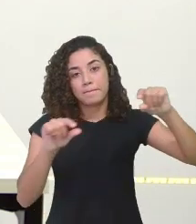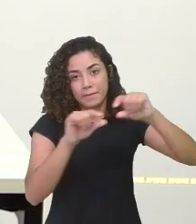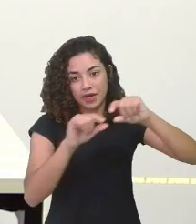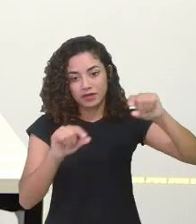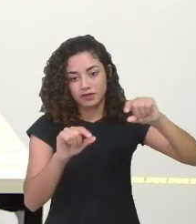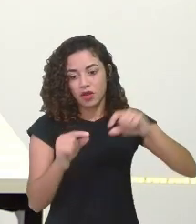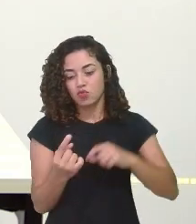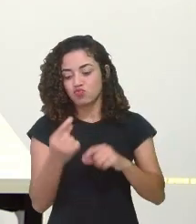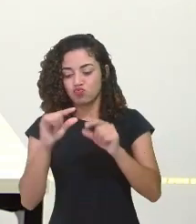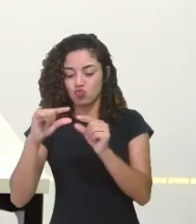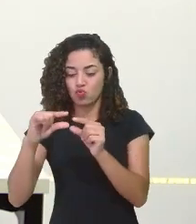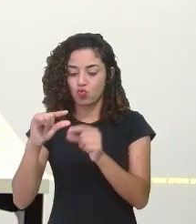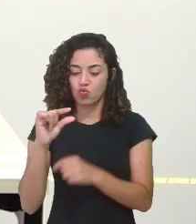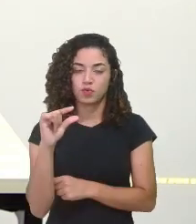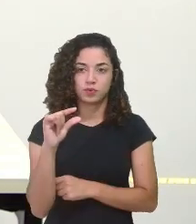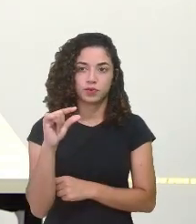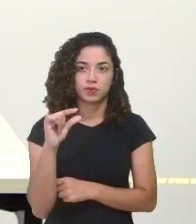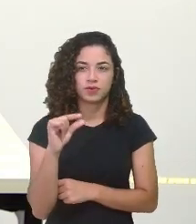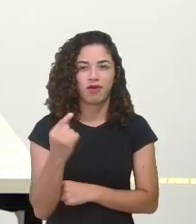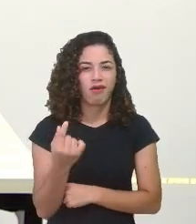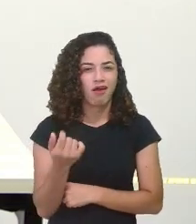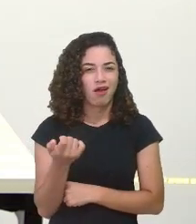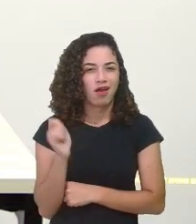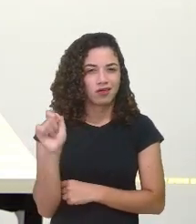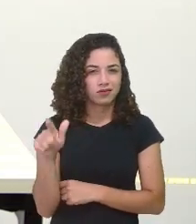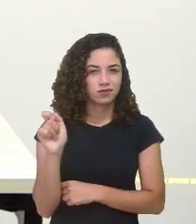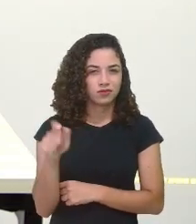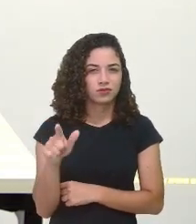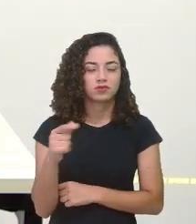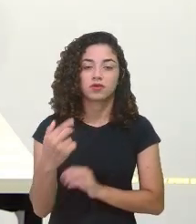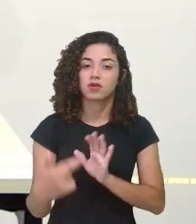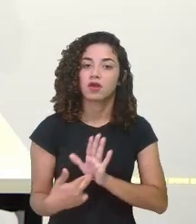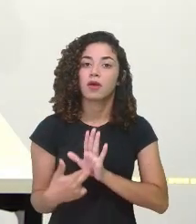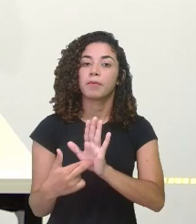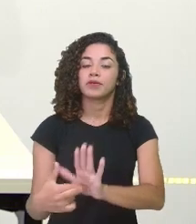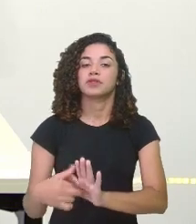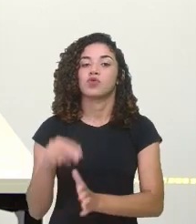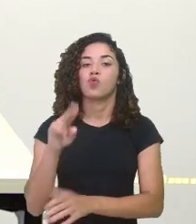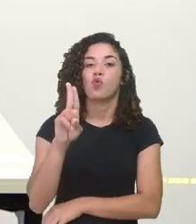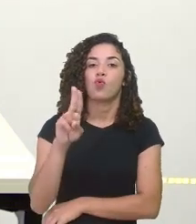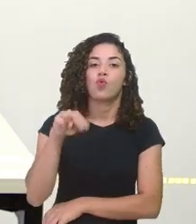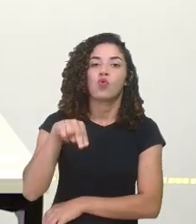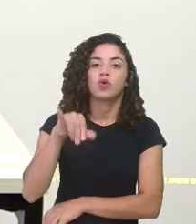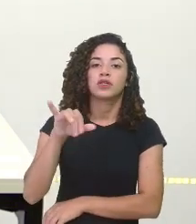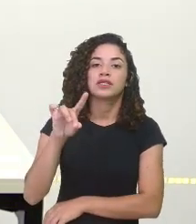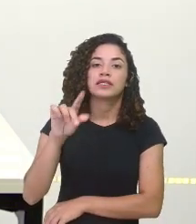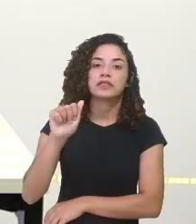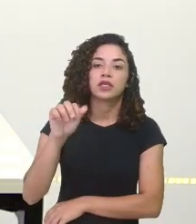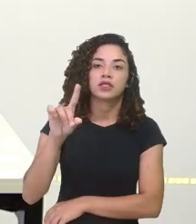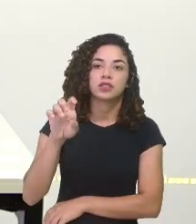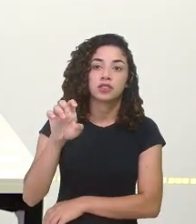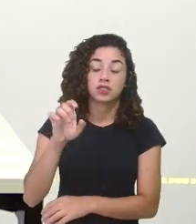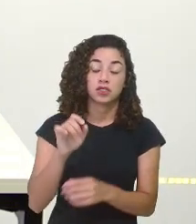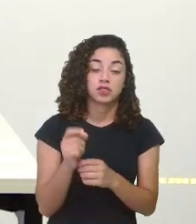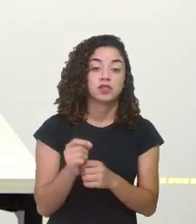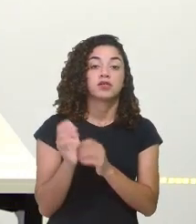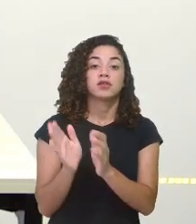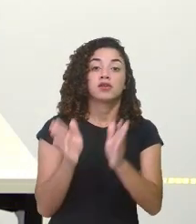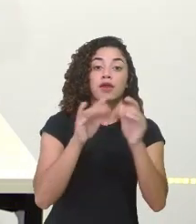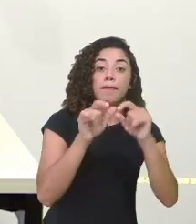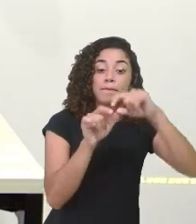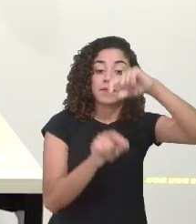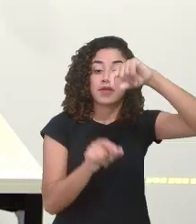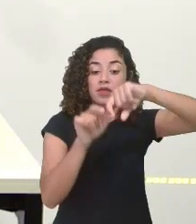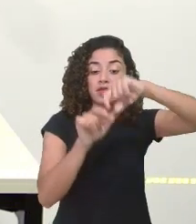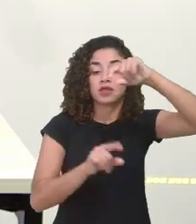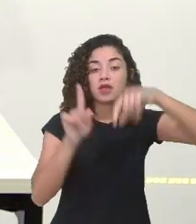cubinho. Esse cubinho azul, que está aqui em azul, ele representa a unidade. E a barrinha representa a